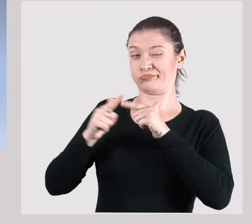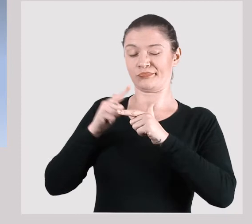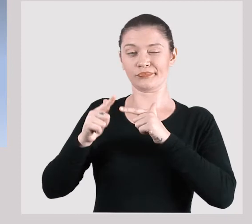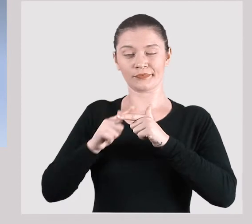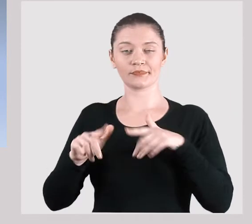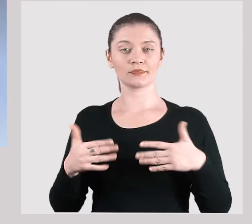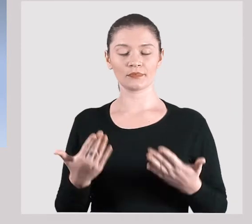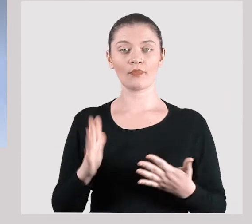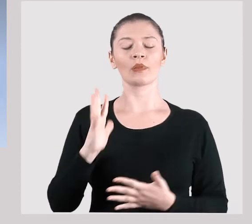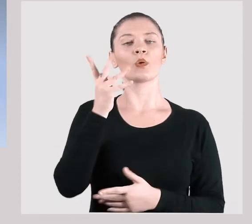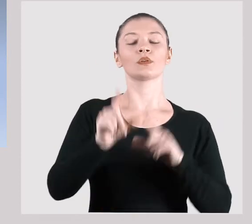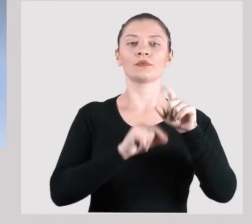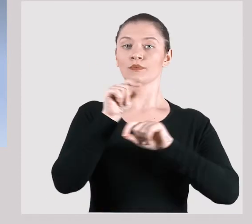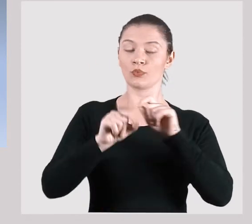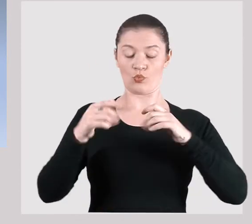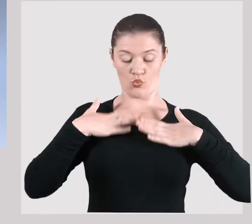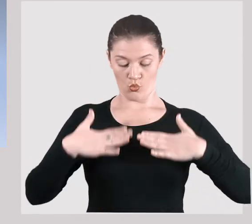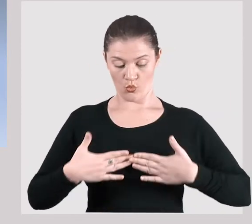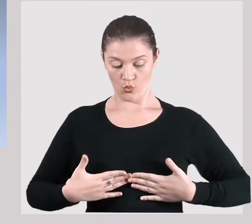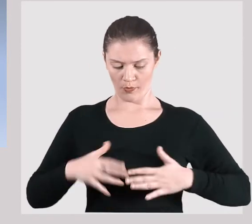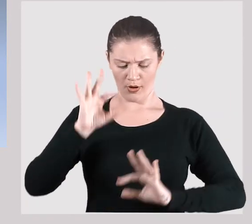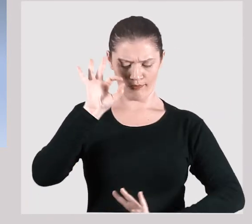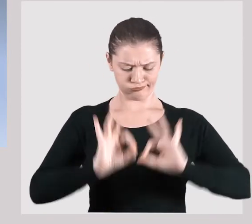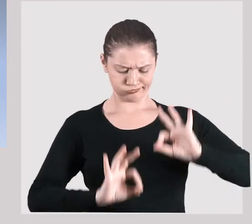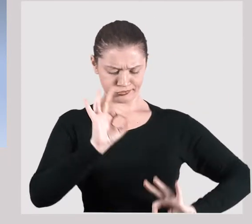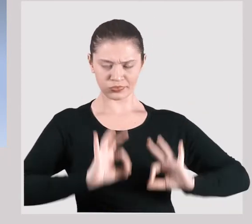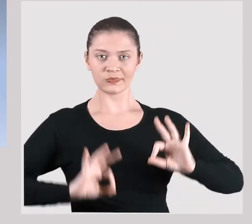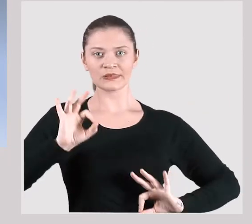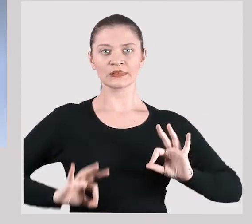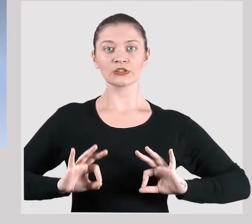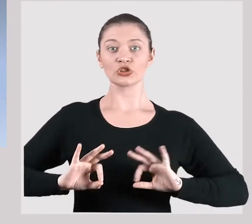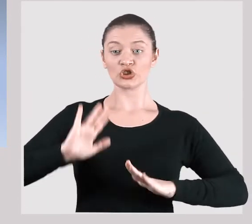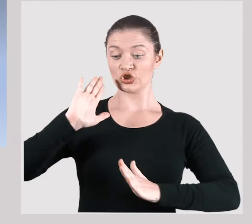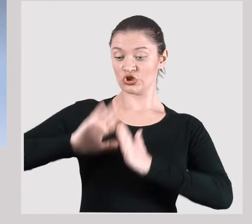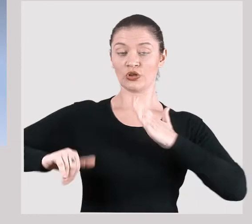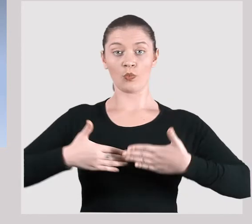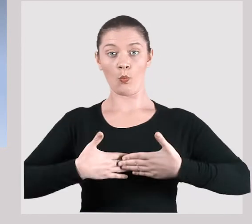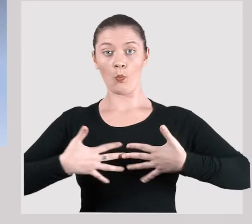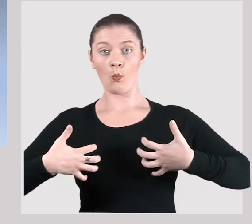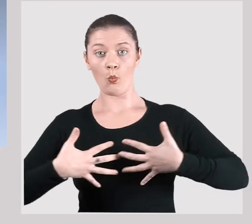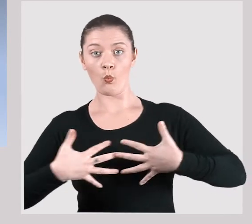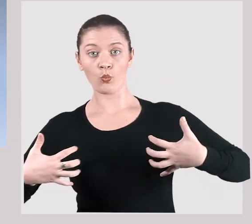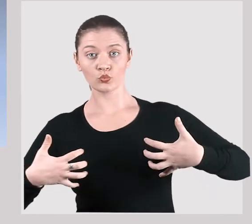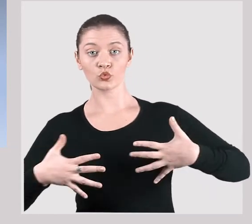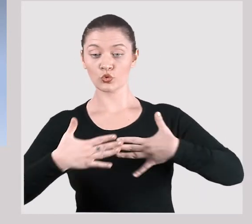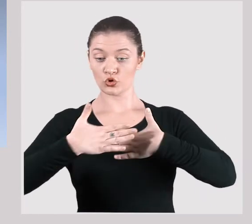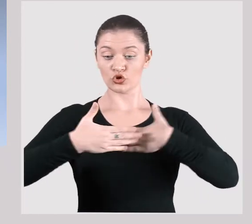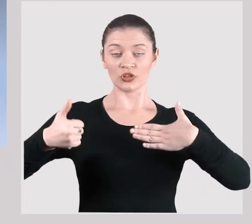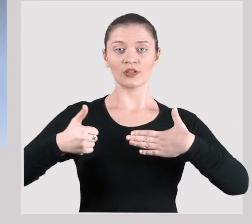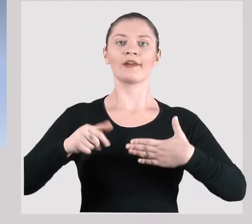Acontece que o corpo ele é todo organizado. Se tu tira um músculo, ele vai ficar com